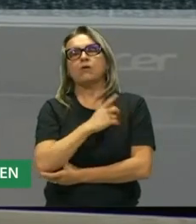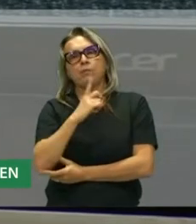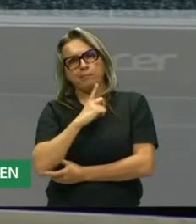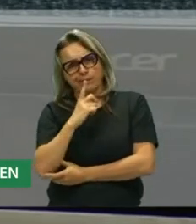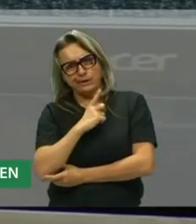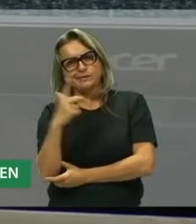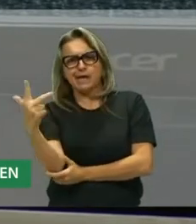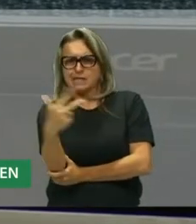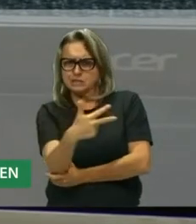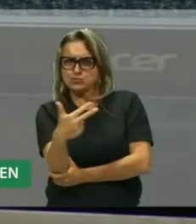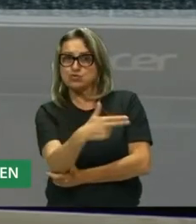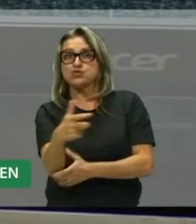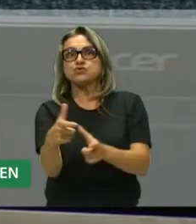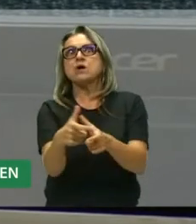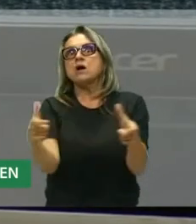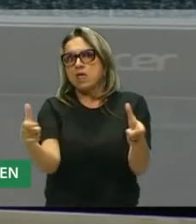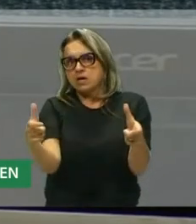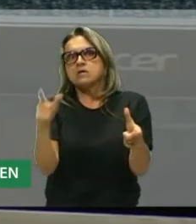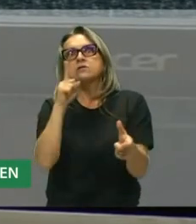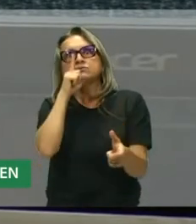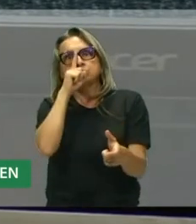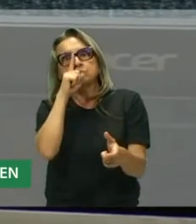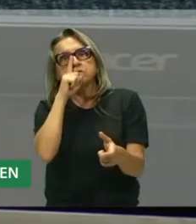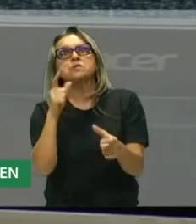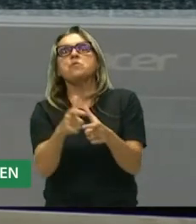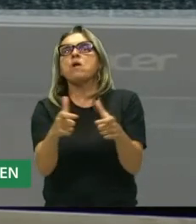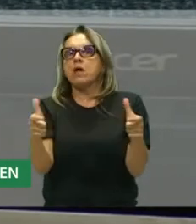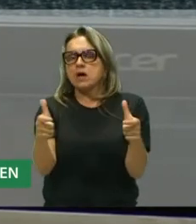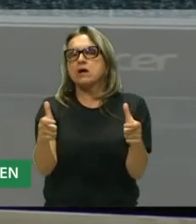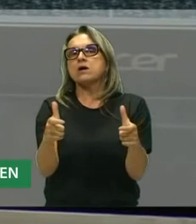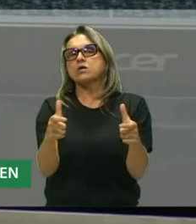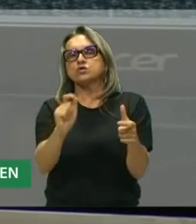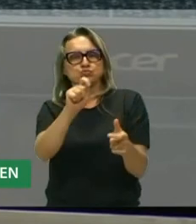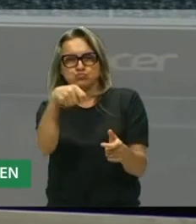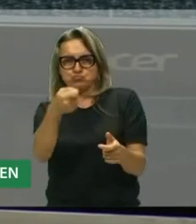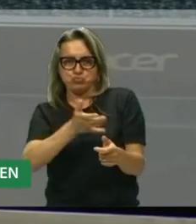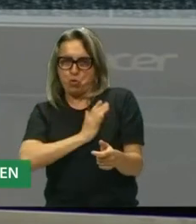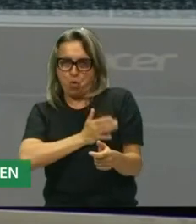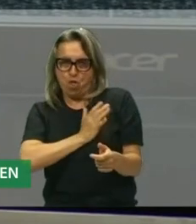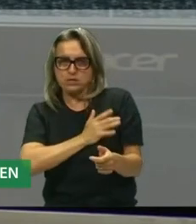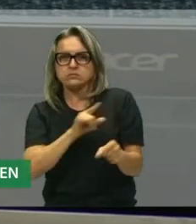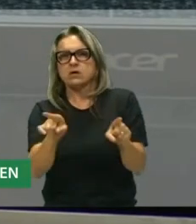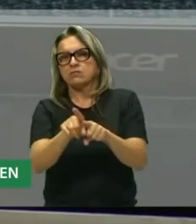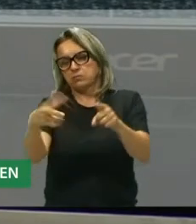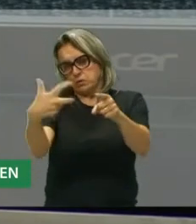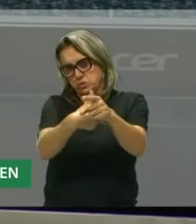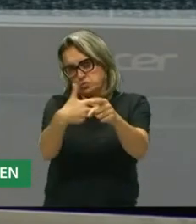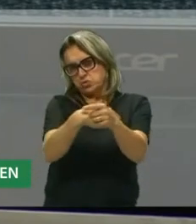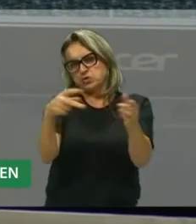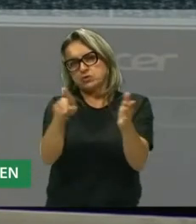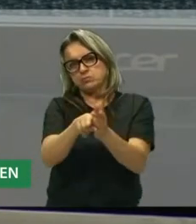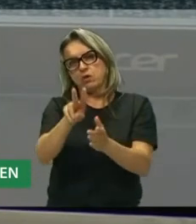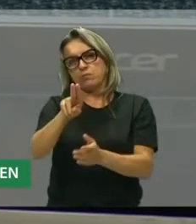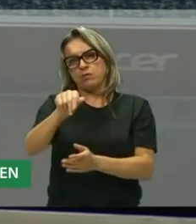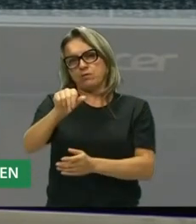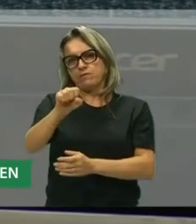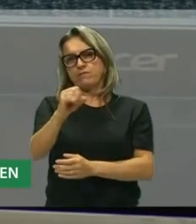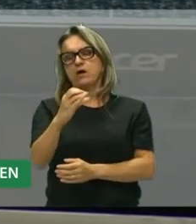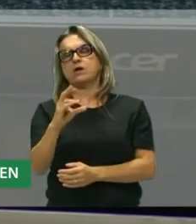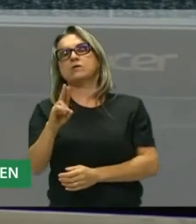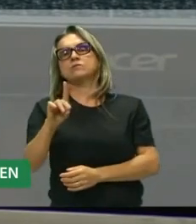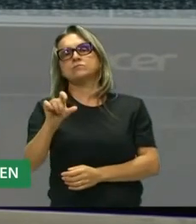de grande porte, de alta complexidade em cardiologia e cirurgias vasculares. E,